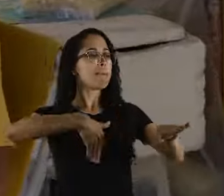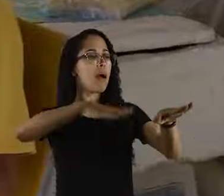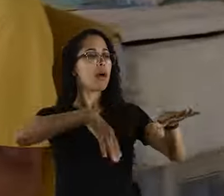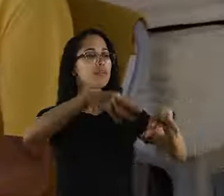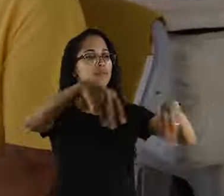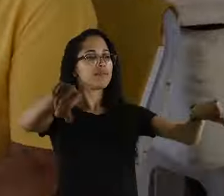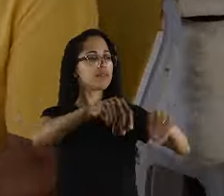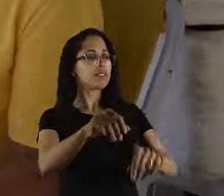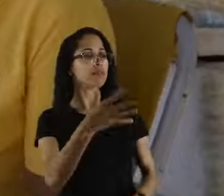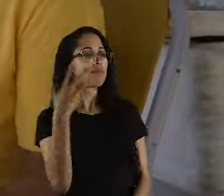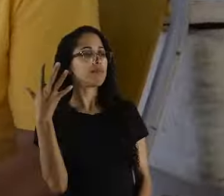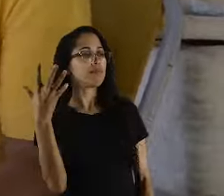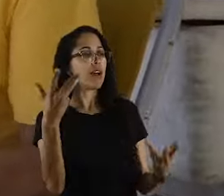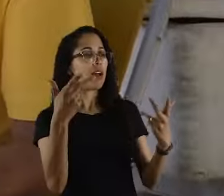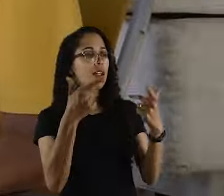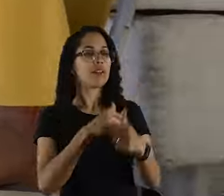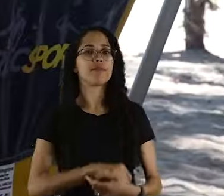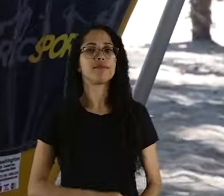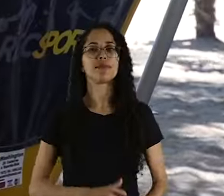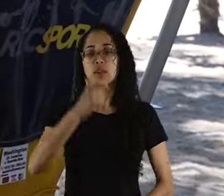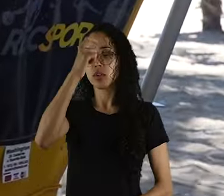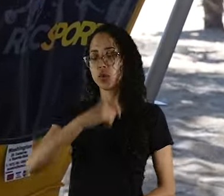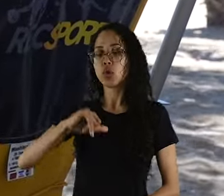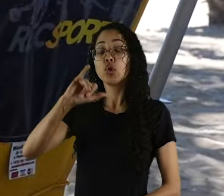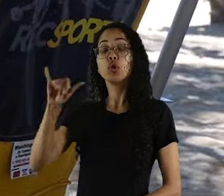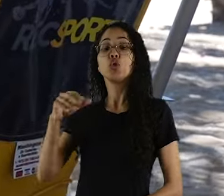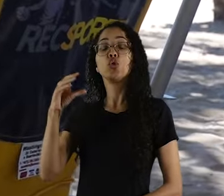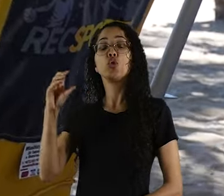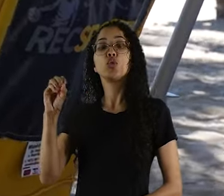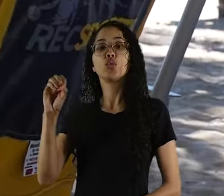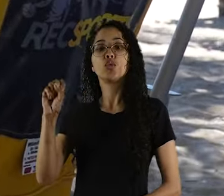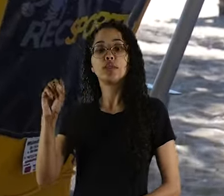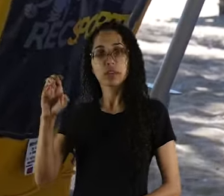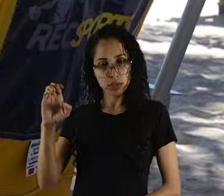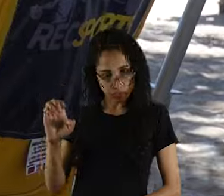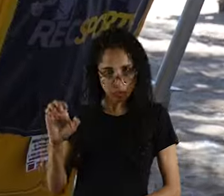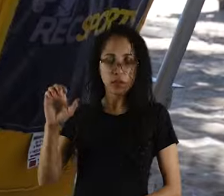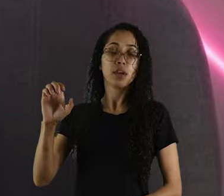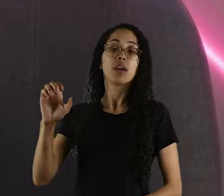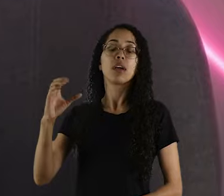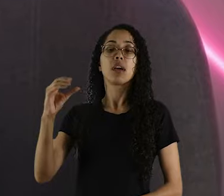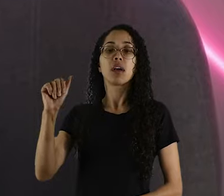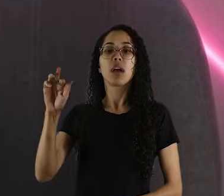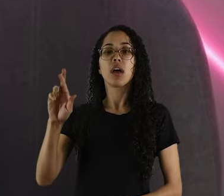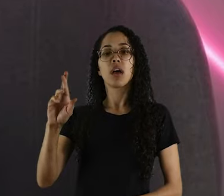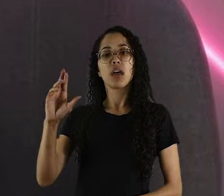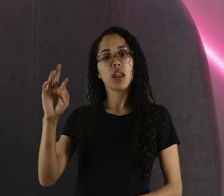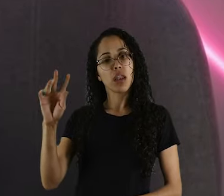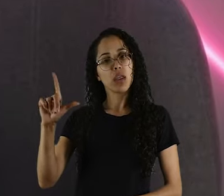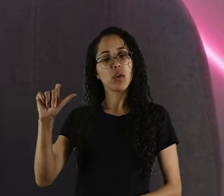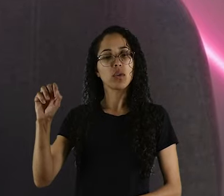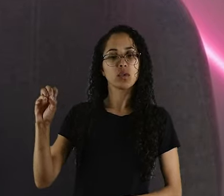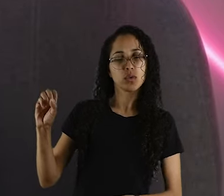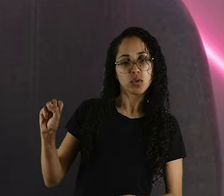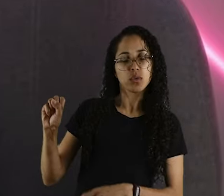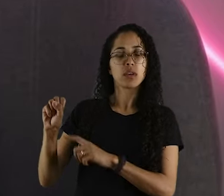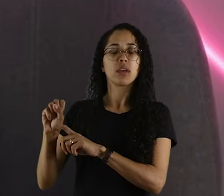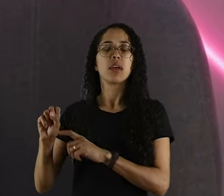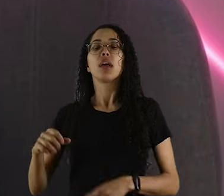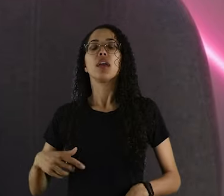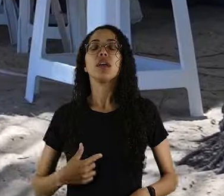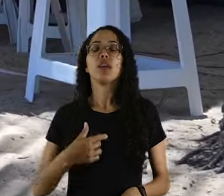uma praia dessa. Meu nome é Zé Carlos, sou aposentado. Desde o praticamente o meu primeiro salário, eu